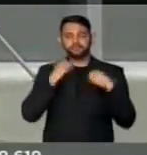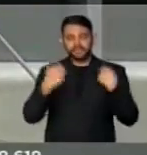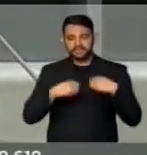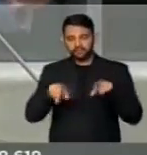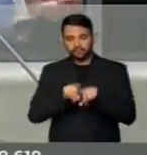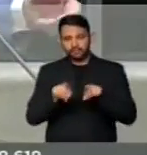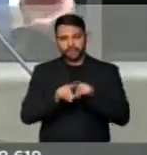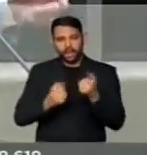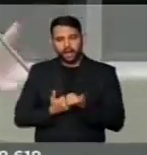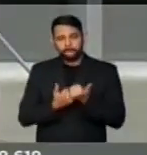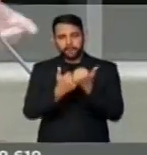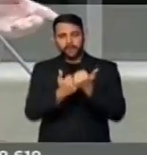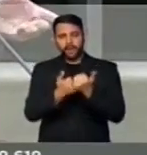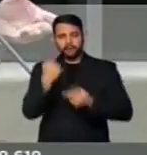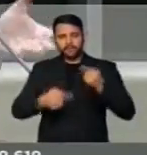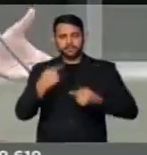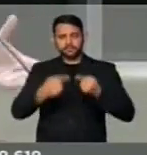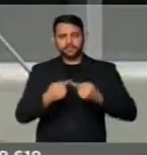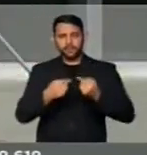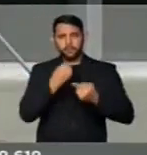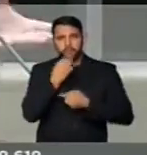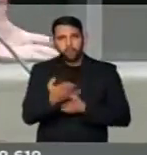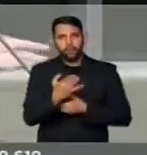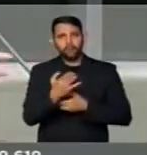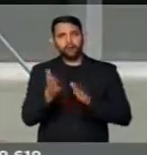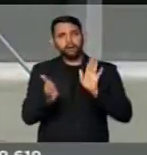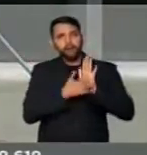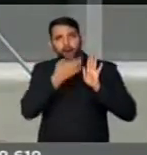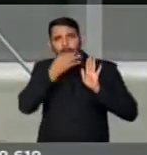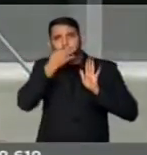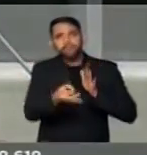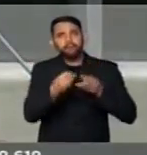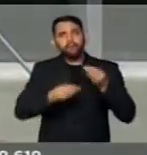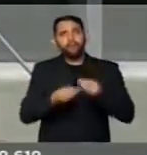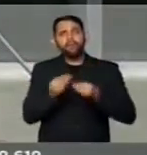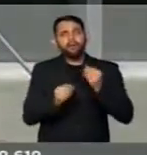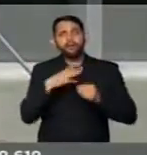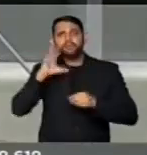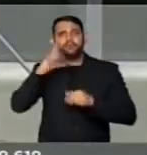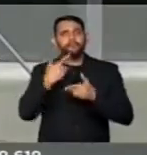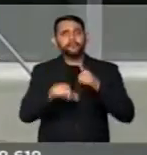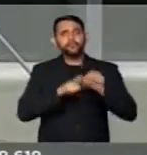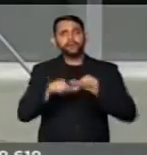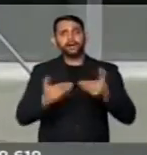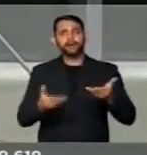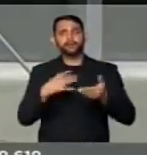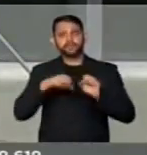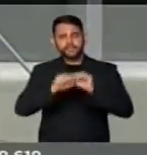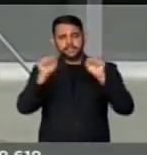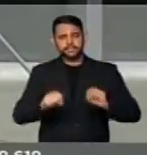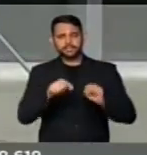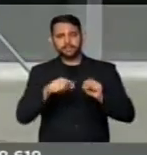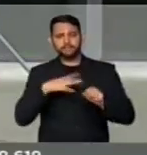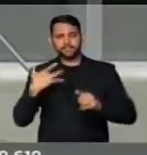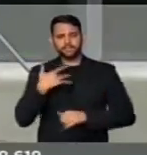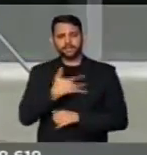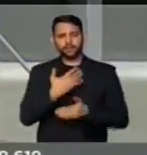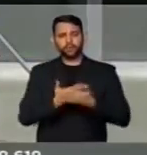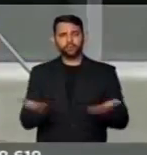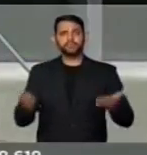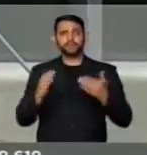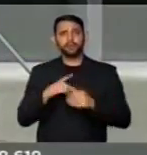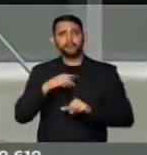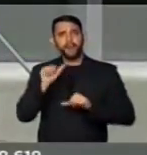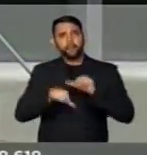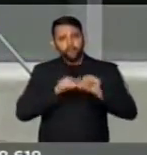aqui contribuir com um debate positivo, propositivo, para mudar esse sistema de saúde,